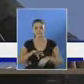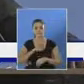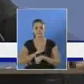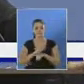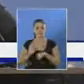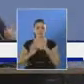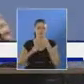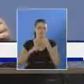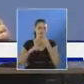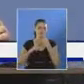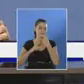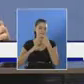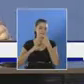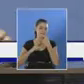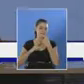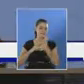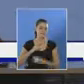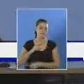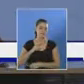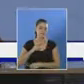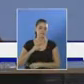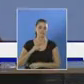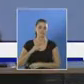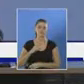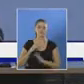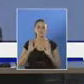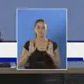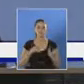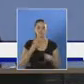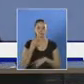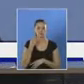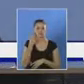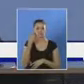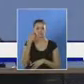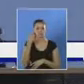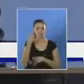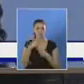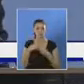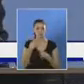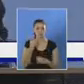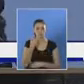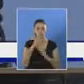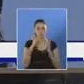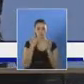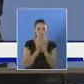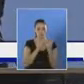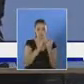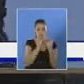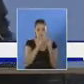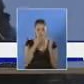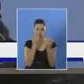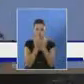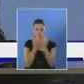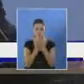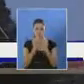estaduais, que tive alguns contatos. Uma é uma escola, as duas escolas